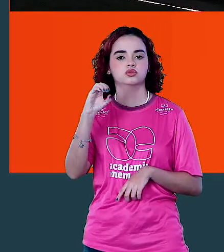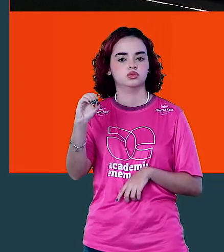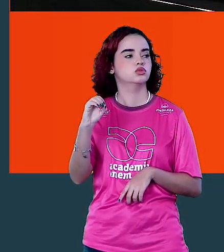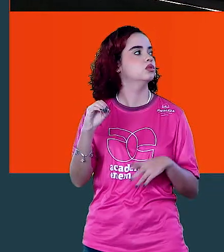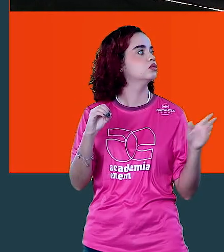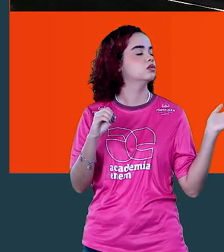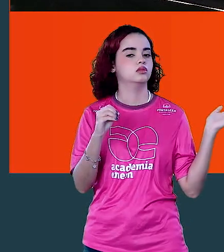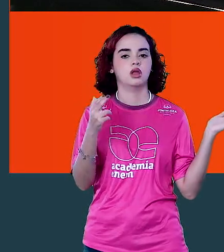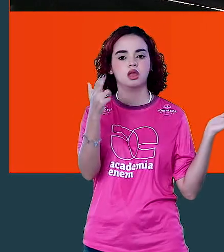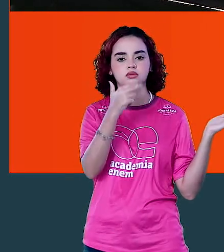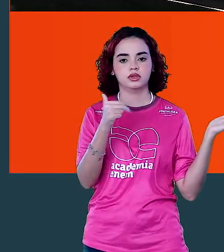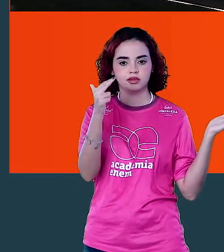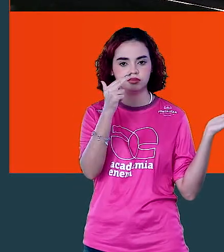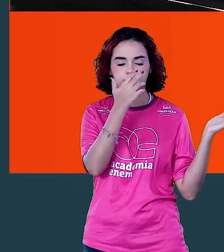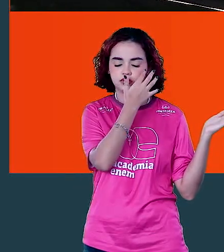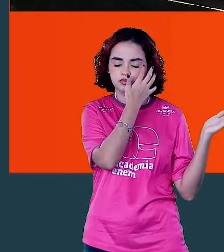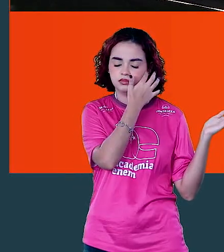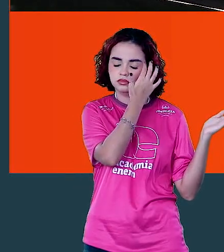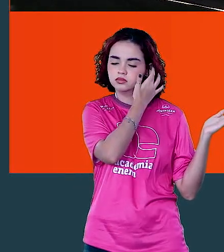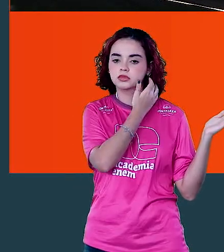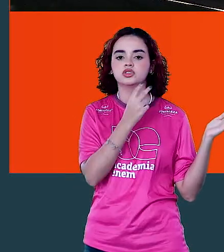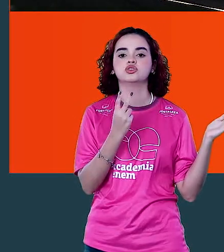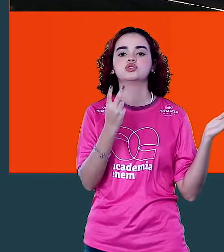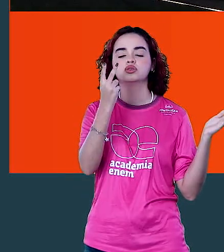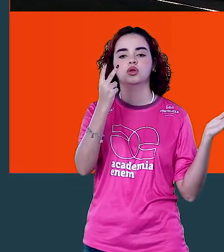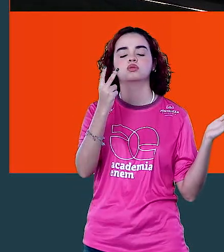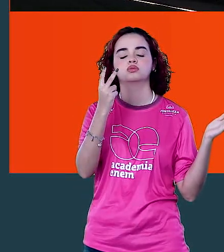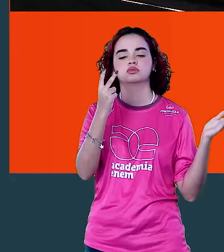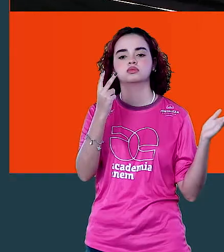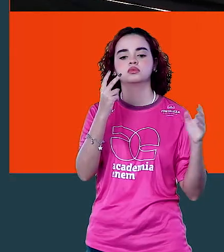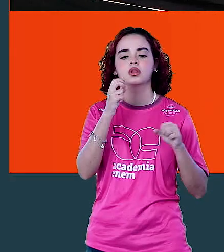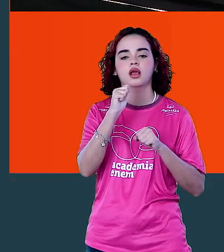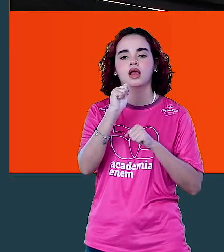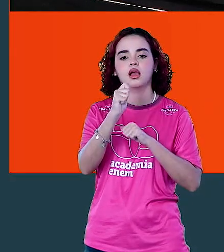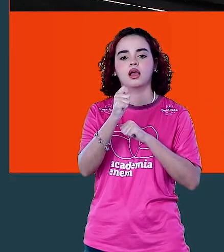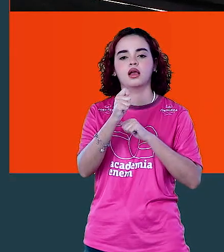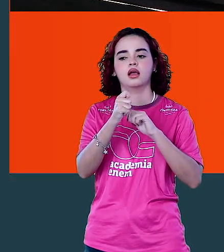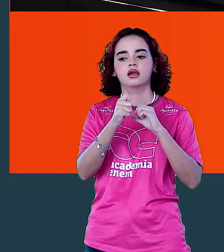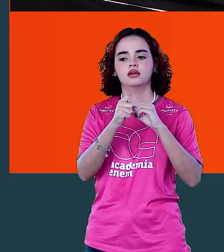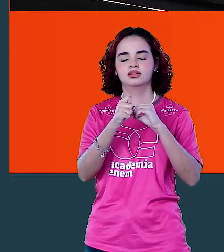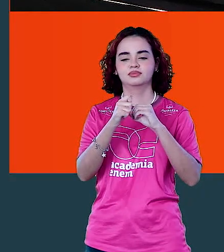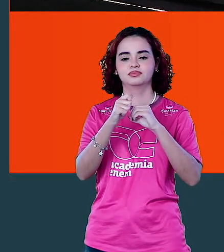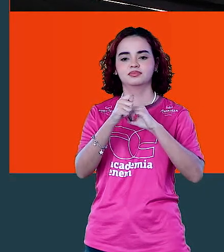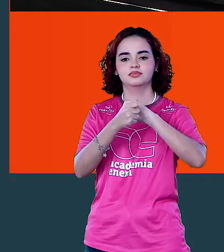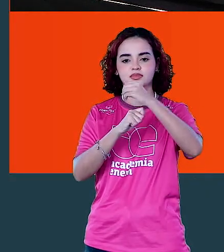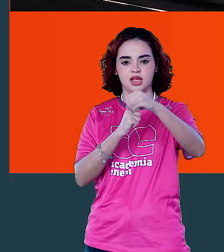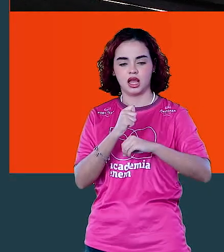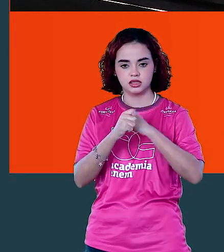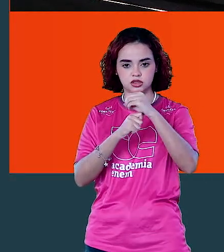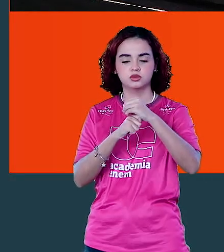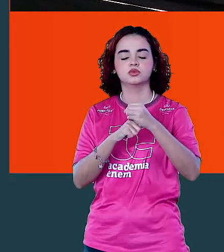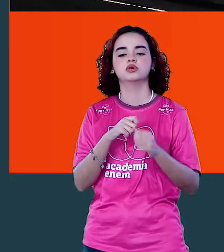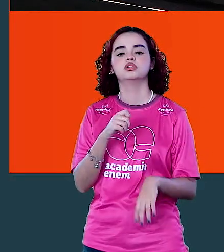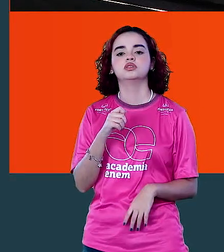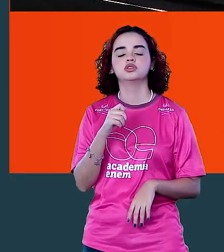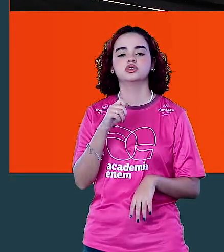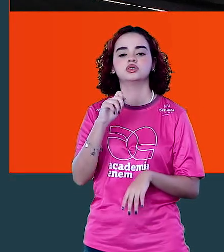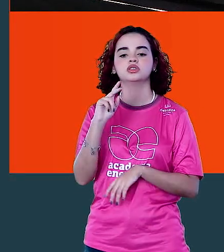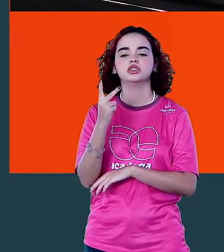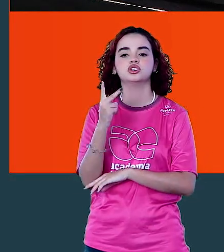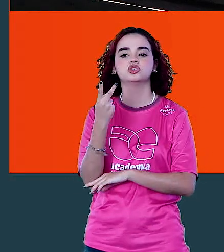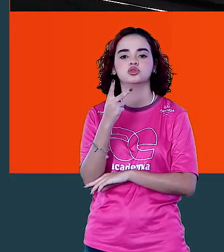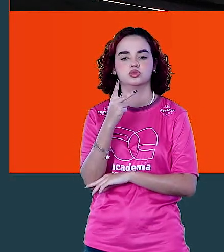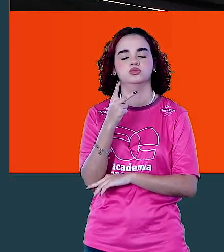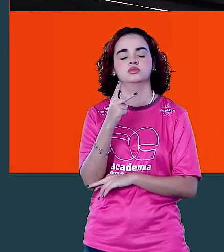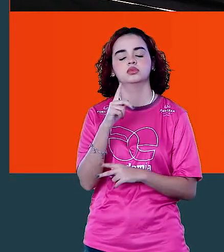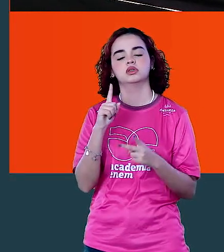ó. 2 átomos de hidrogênio e 1 átomo de quê? Oxigênio. H2O, né? É a água. Aí